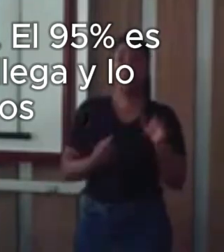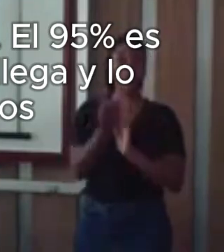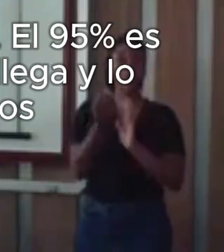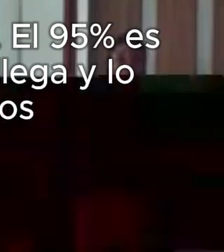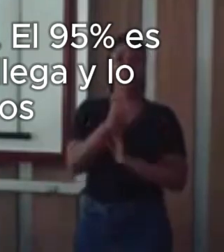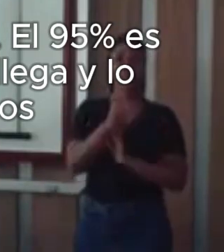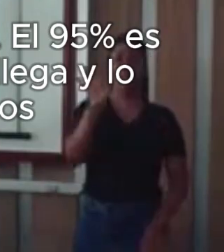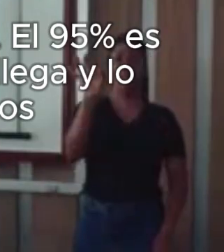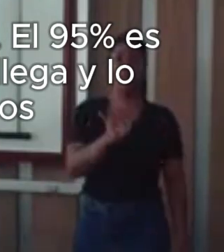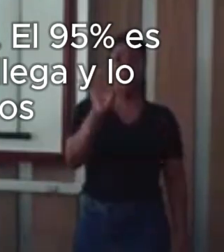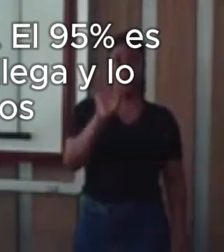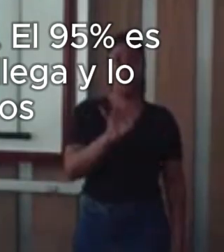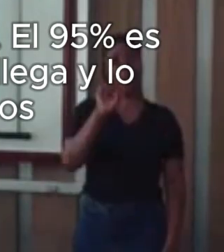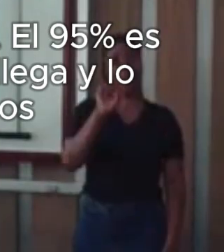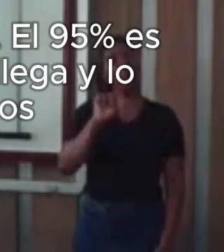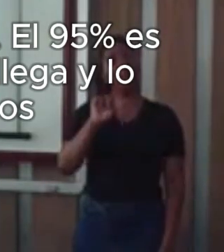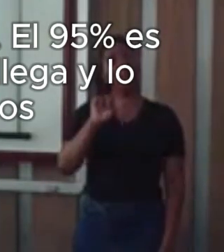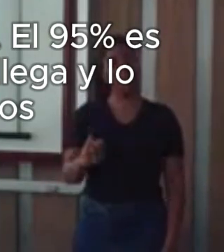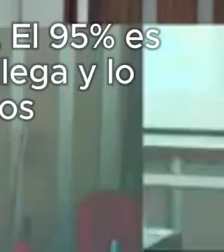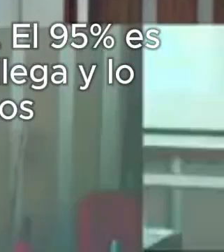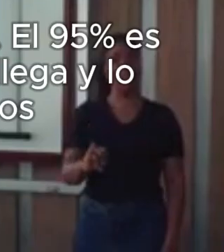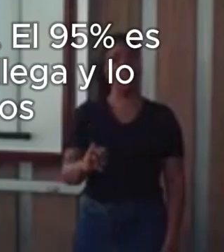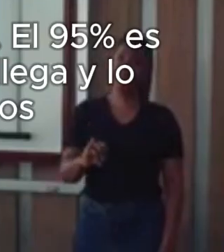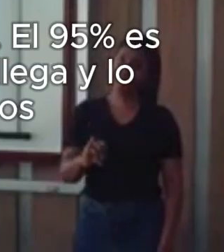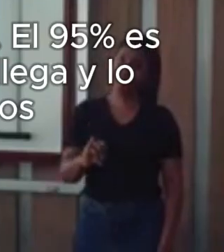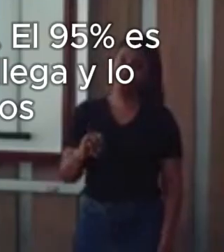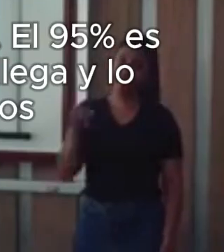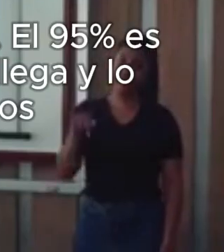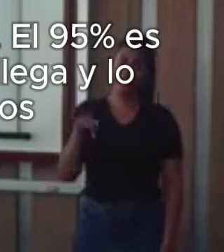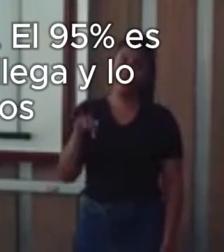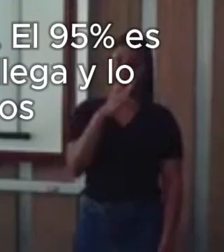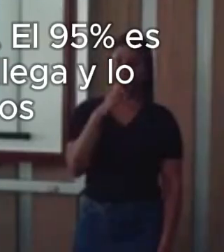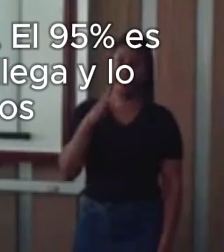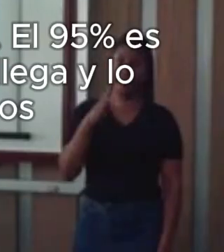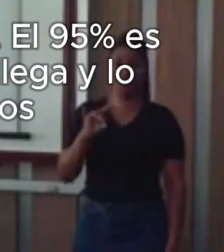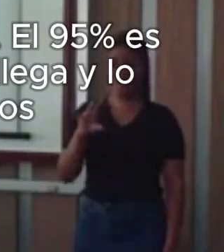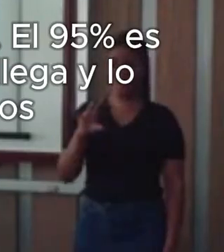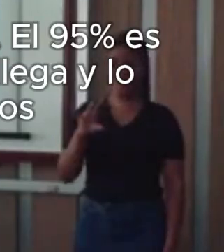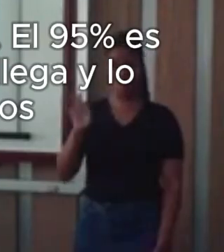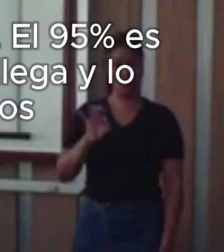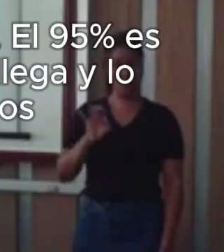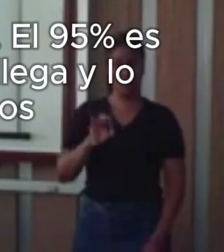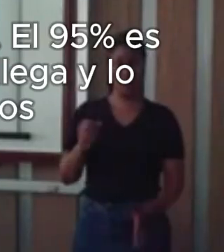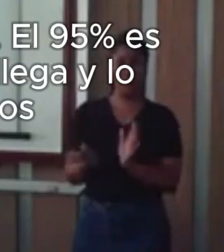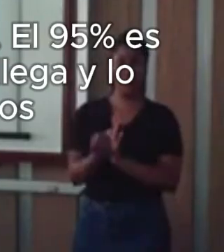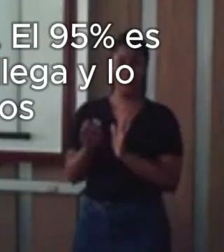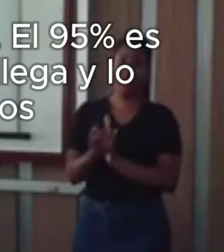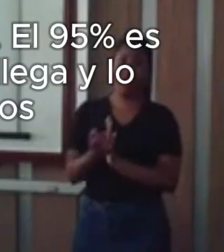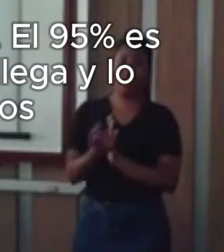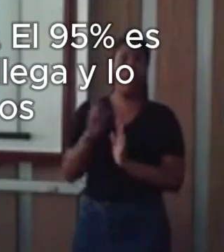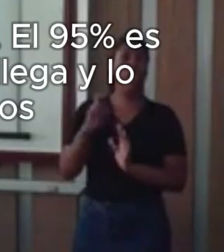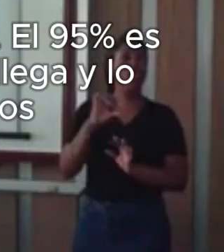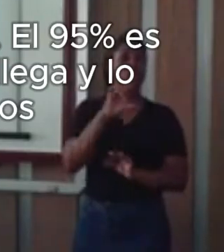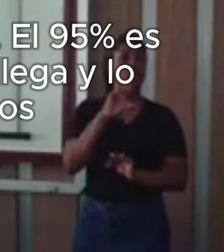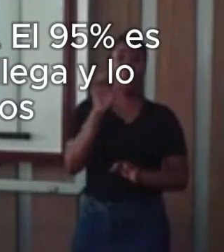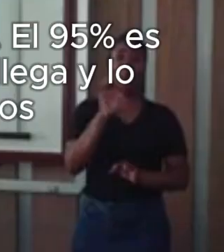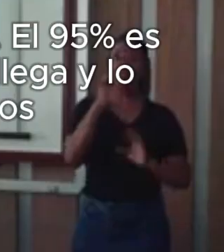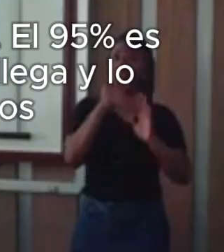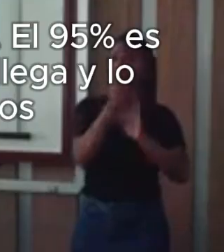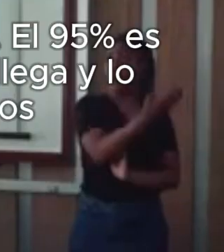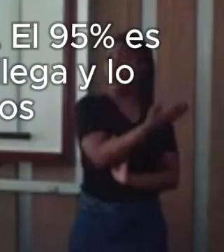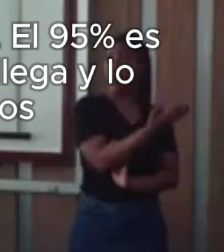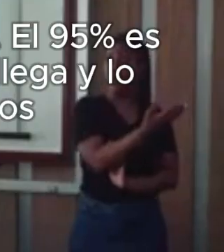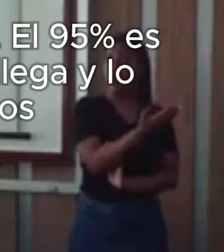pegar a média da indústria farmacêutica nacional, só 5% é produzido no Brasil, 95% vem de fora. Você compra